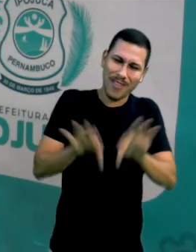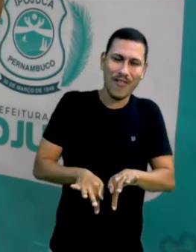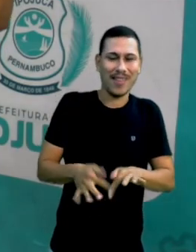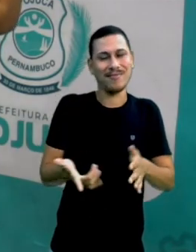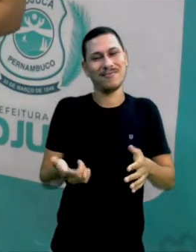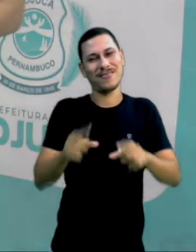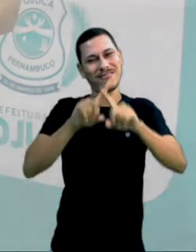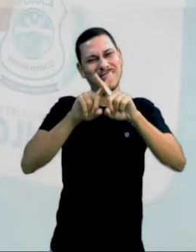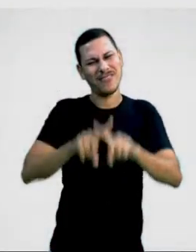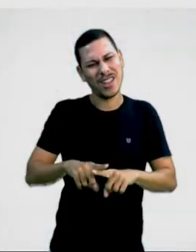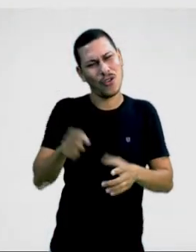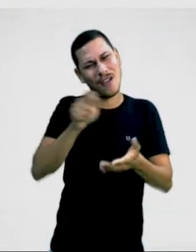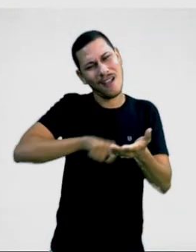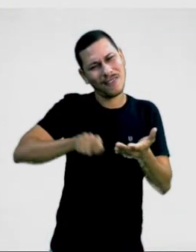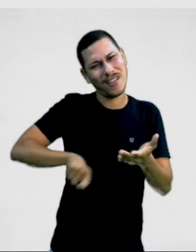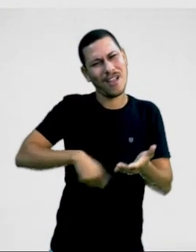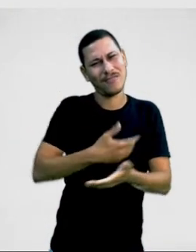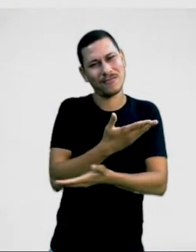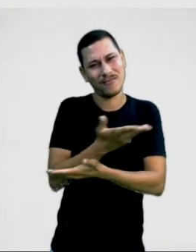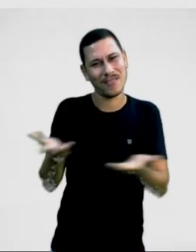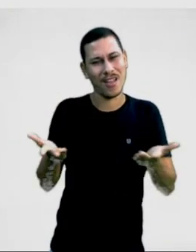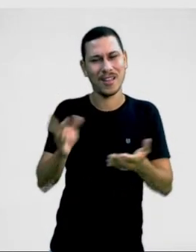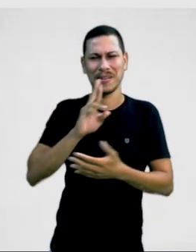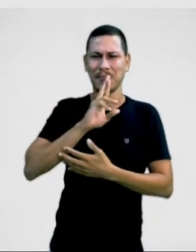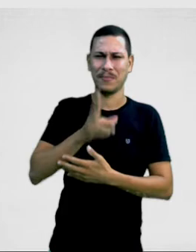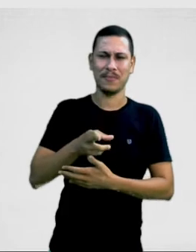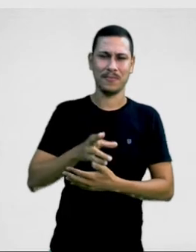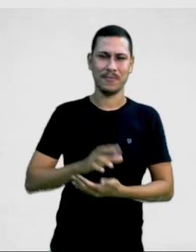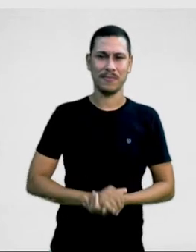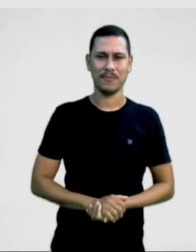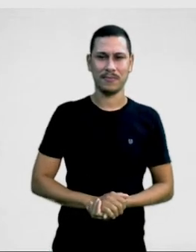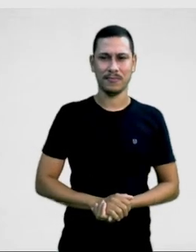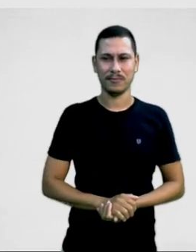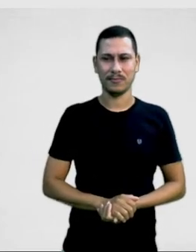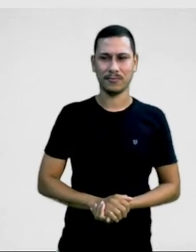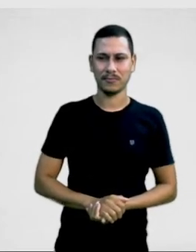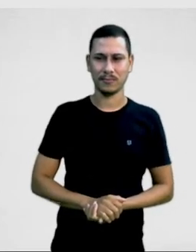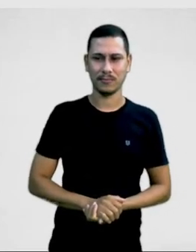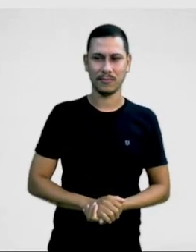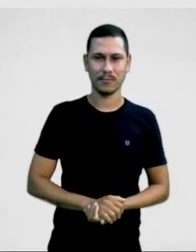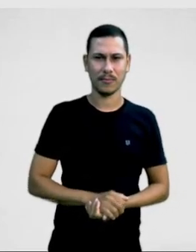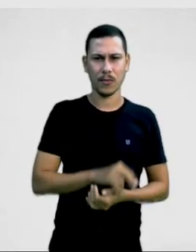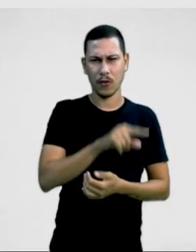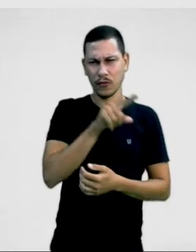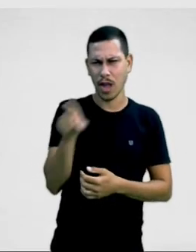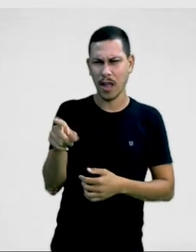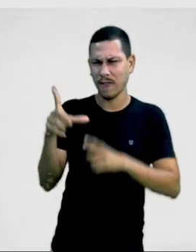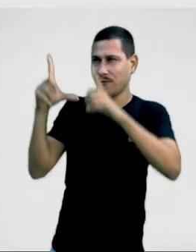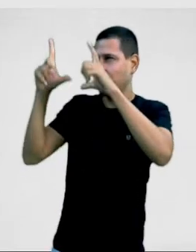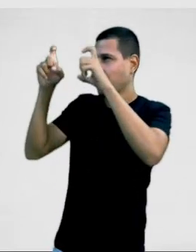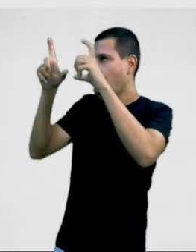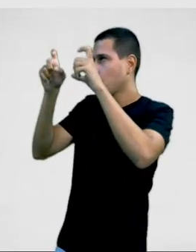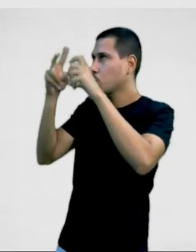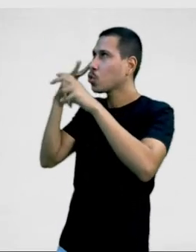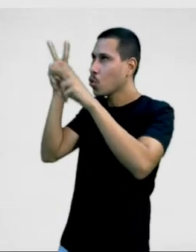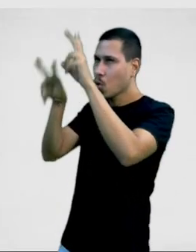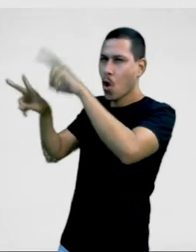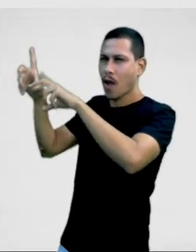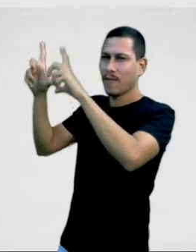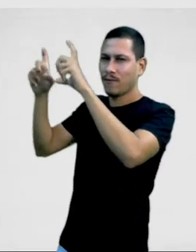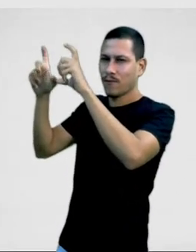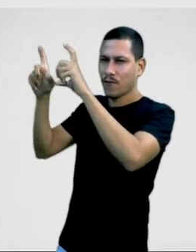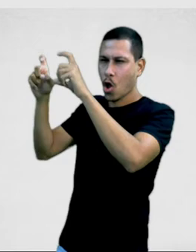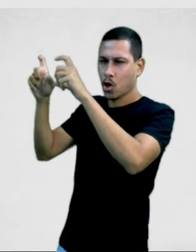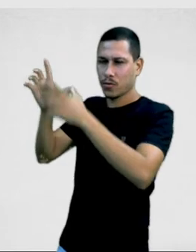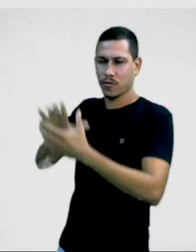para vocês uma atividade para que seja respondida. Eu quero que vocês tirem uma foto, né, façam